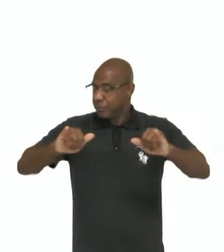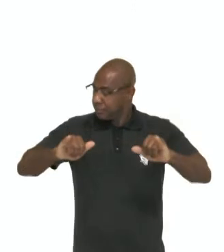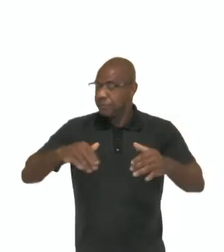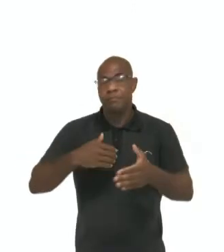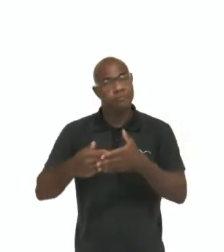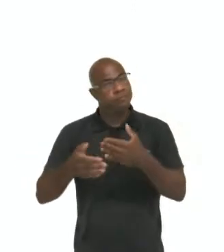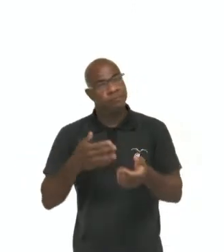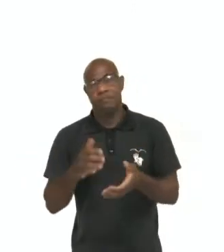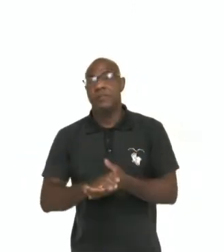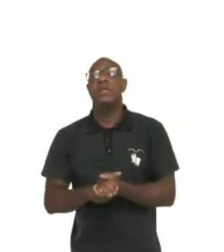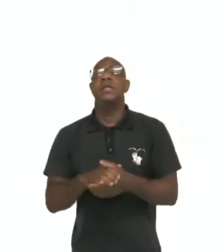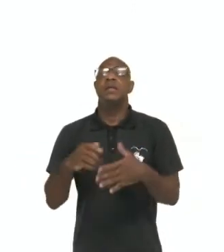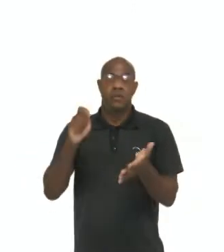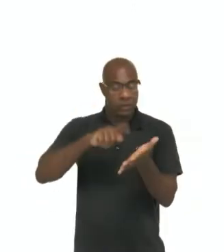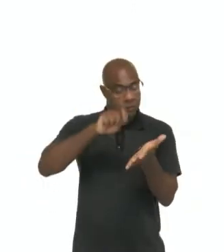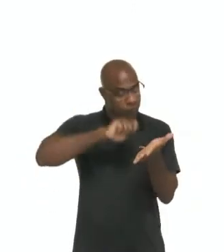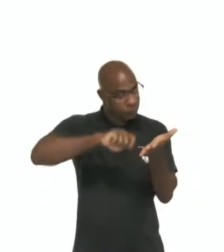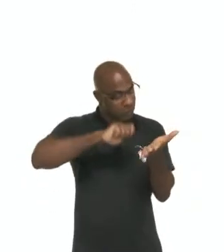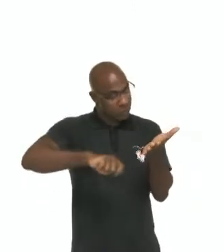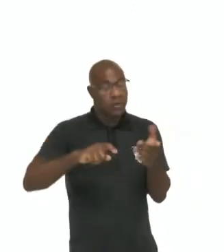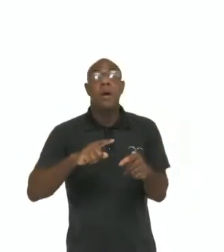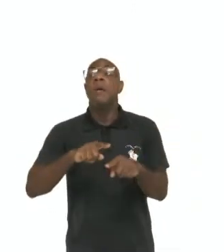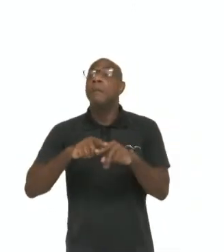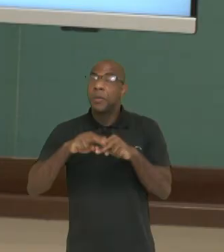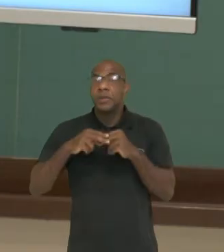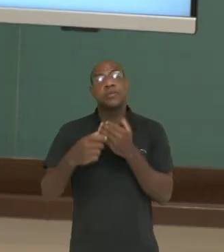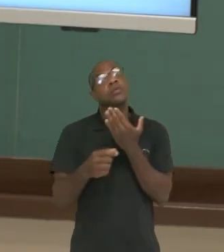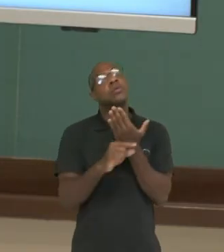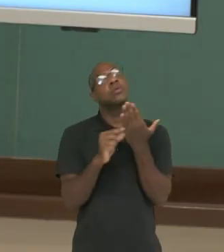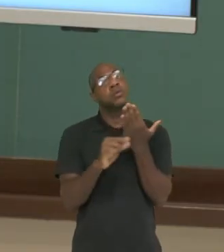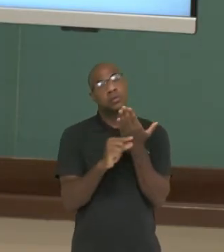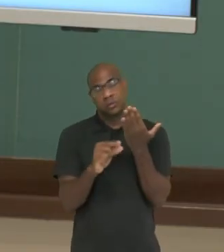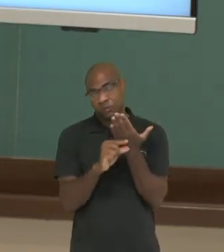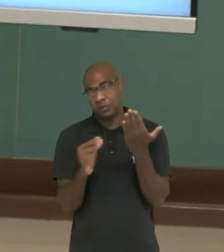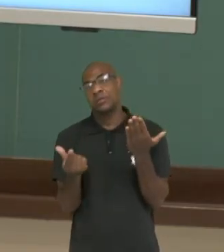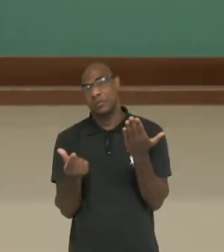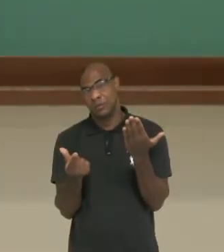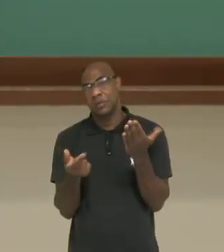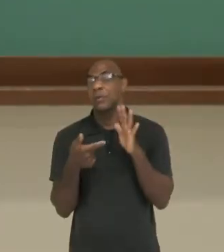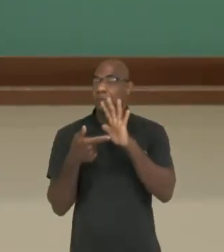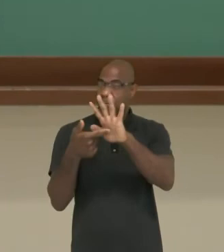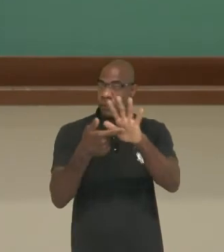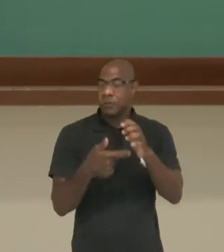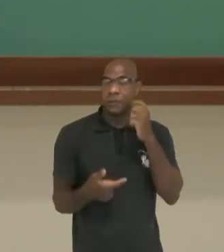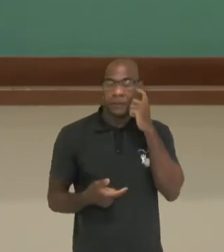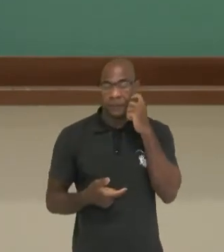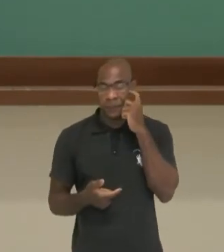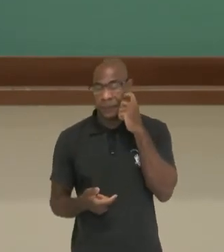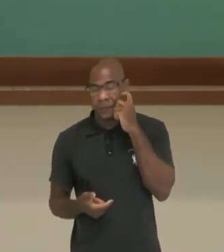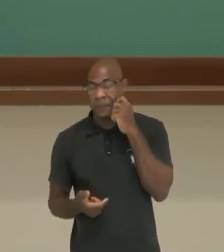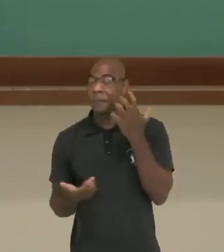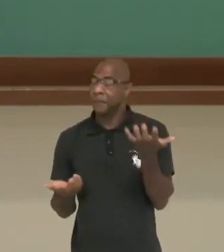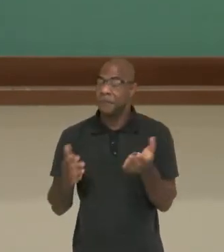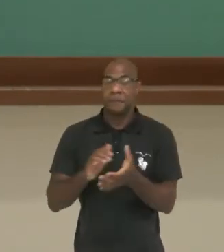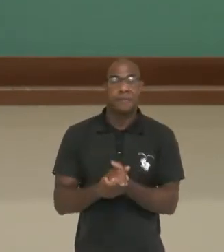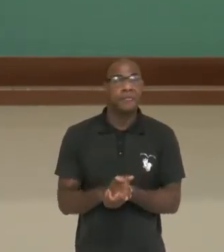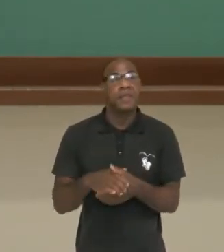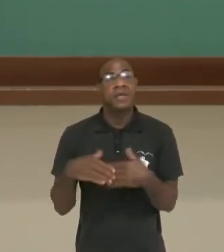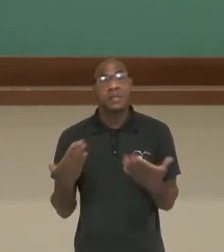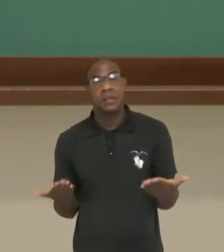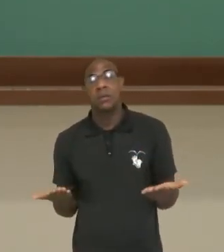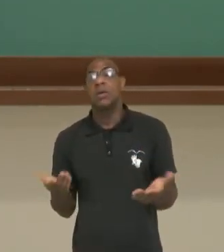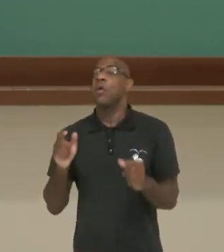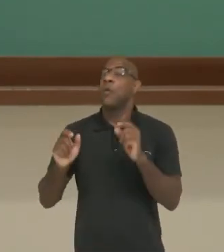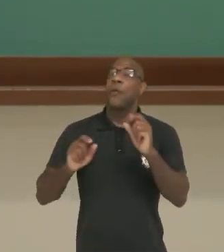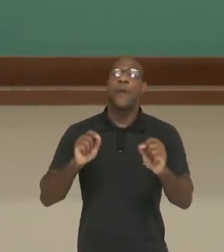no qual escreve e, por isso, o autor do artigo o assina, né? O que isso quer dizer? Que, geralmente, na seção intitulada artigo